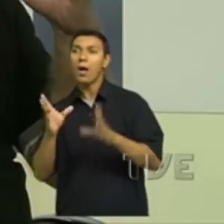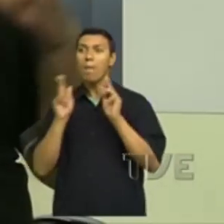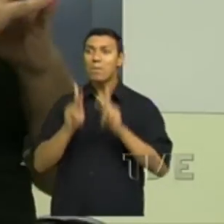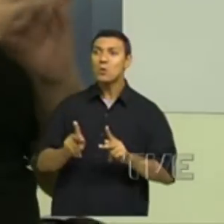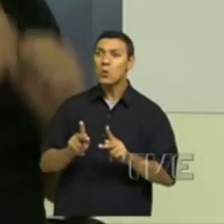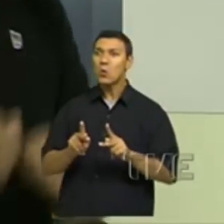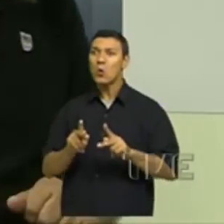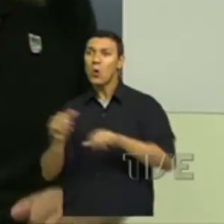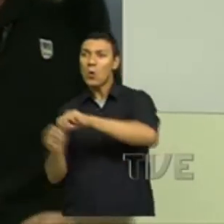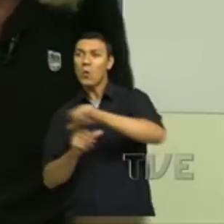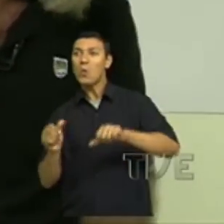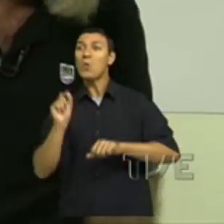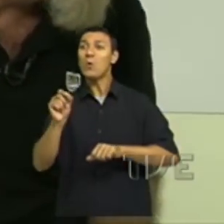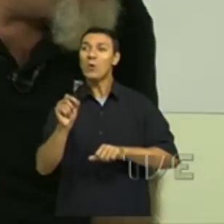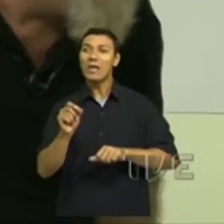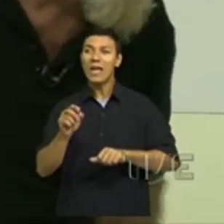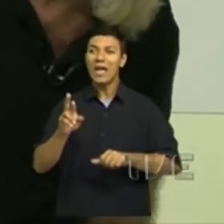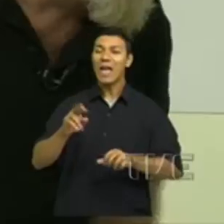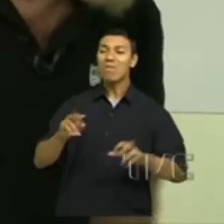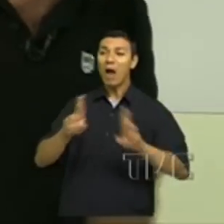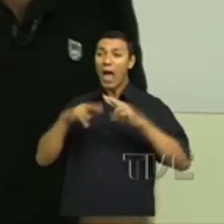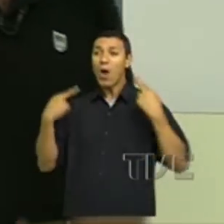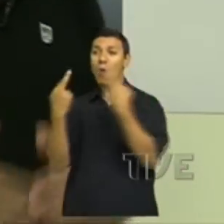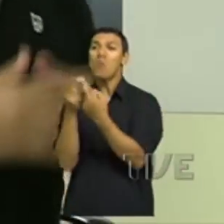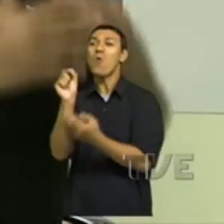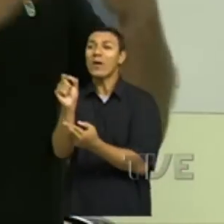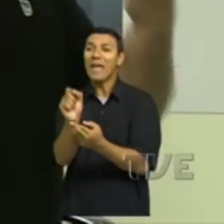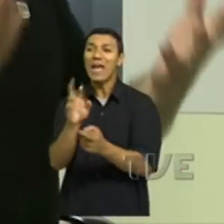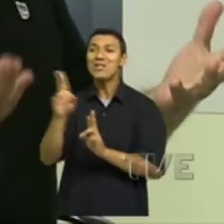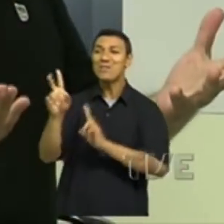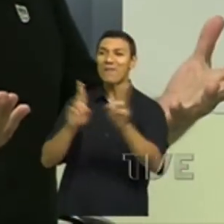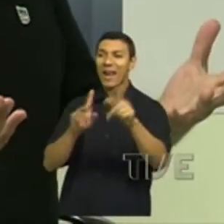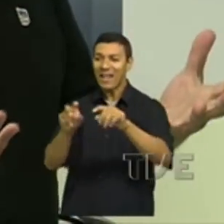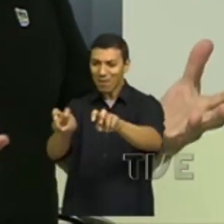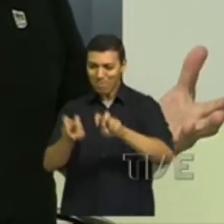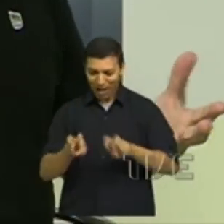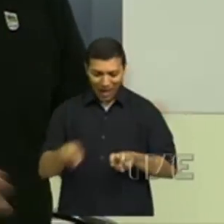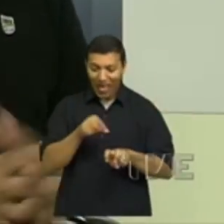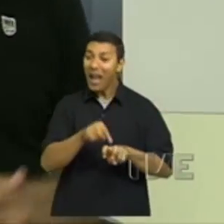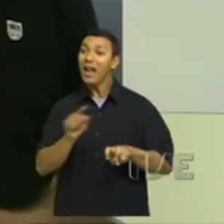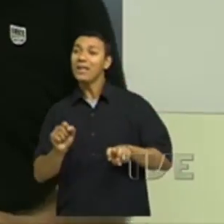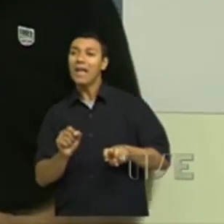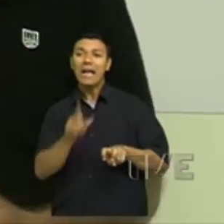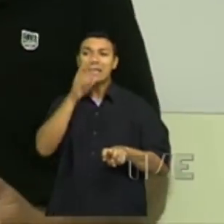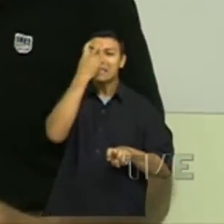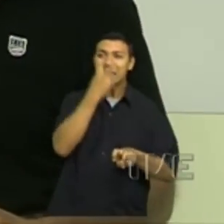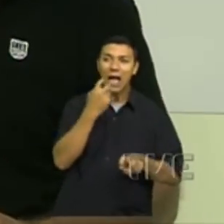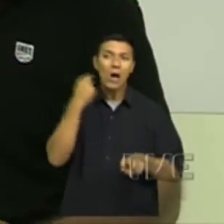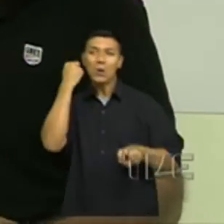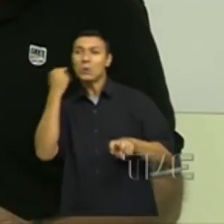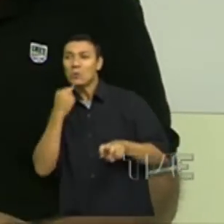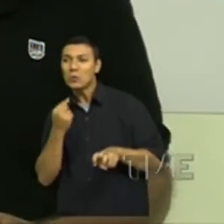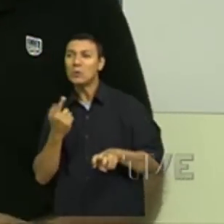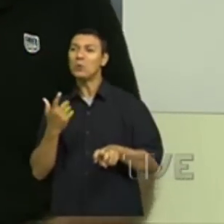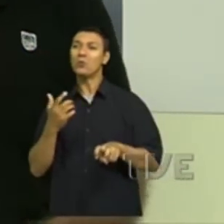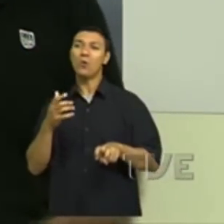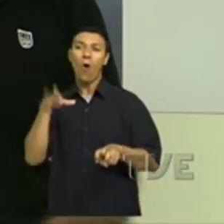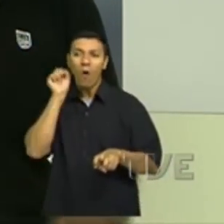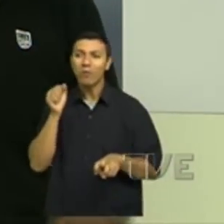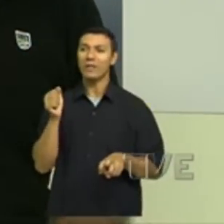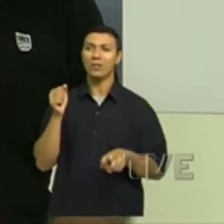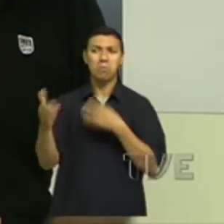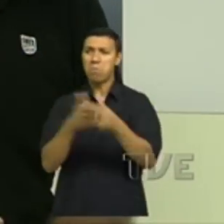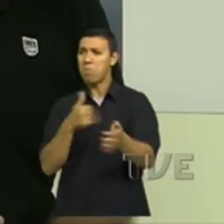vamos reunir as diferenças. E ainda te brinde um filme. Então, eu acho que, no mínimo, a experiência vai